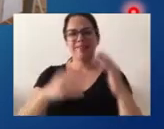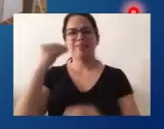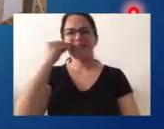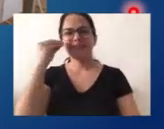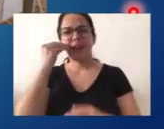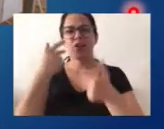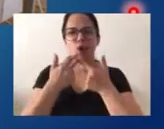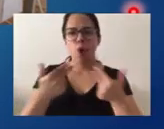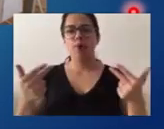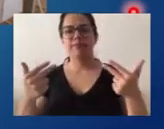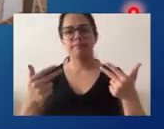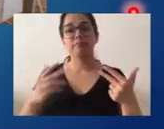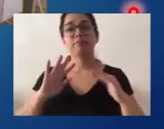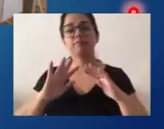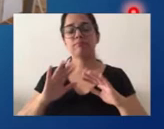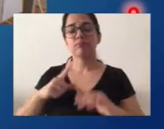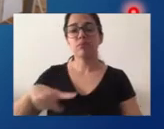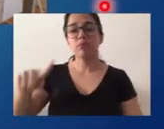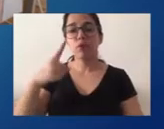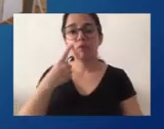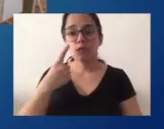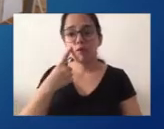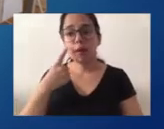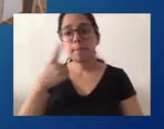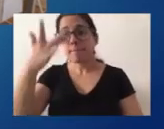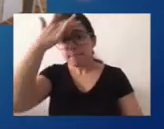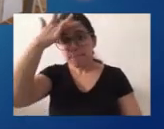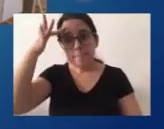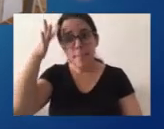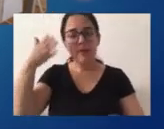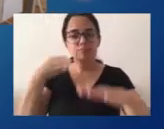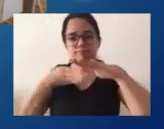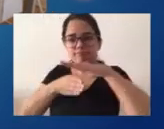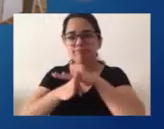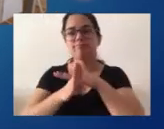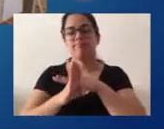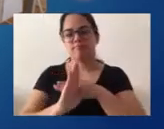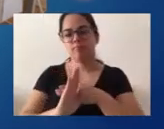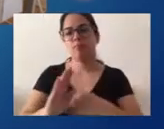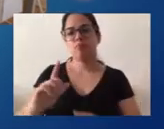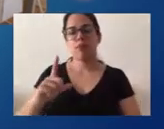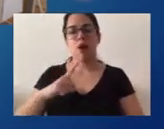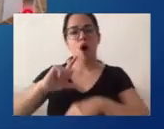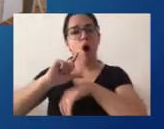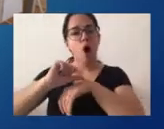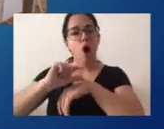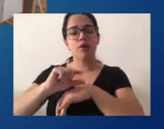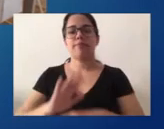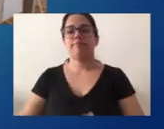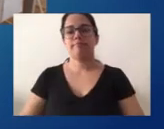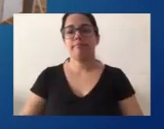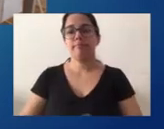plantas e, né, sempre ficar atento os horários que as pessoas vão nessa casa de vegetação. Então, obviamente, né,